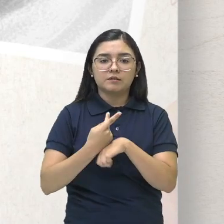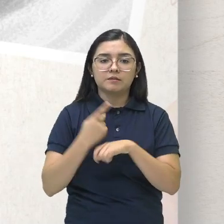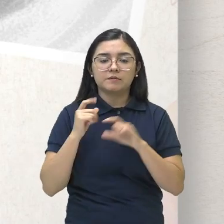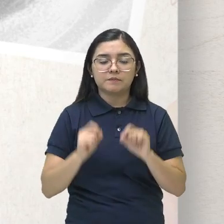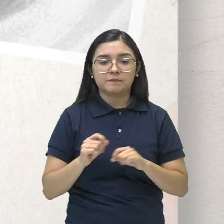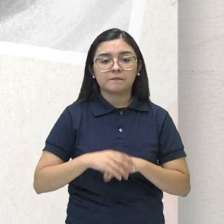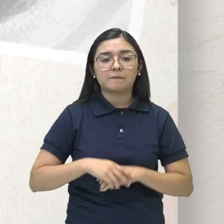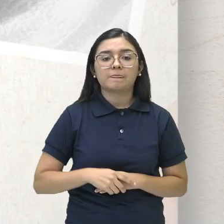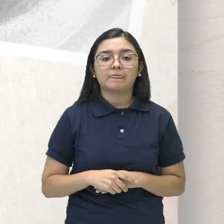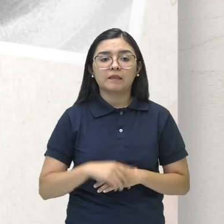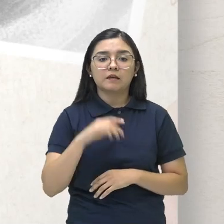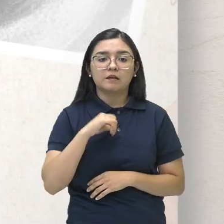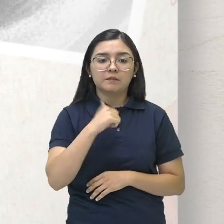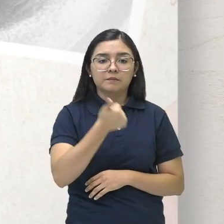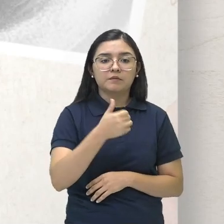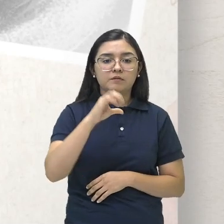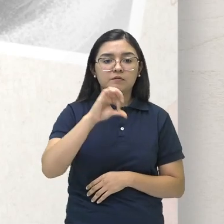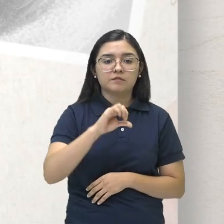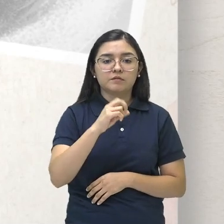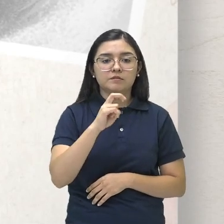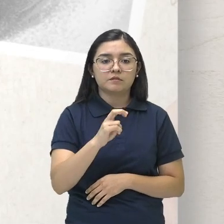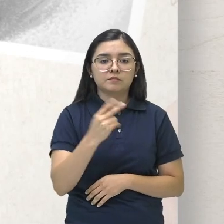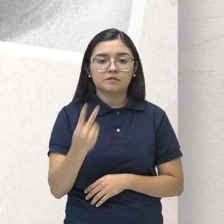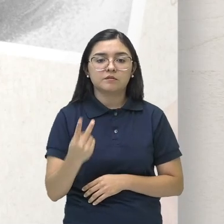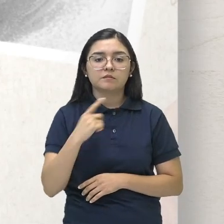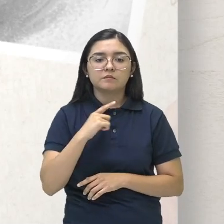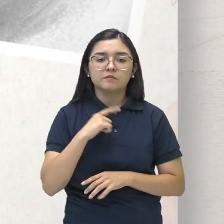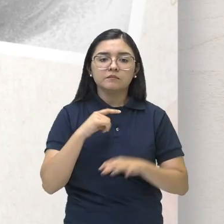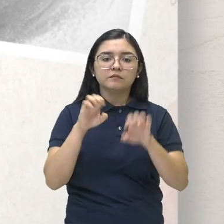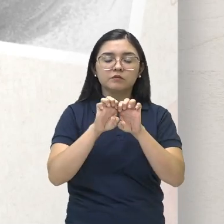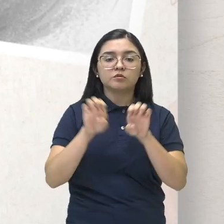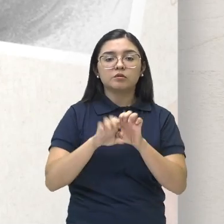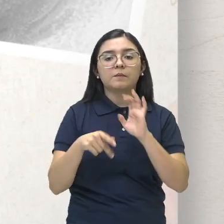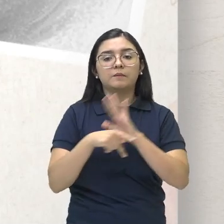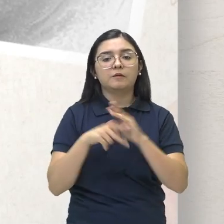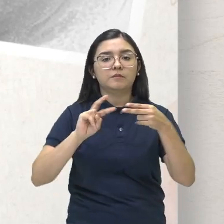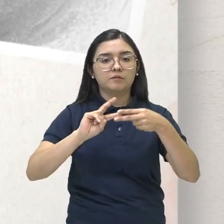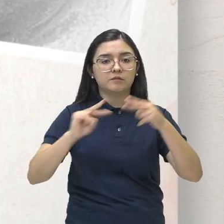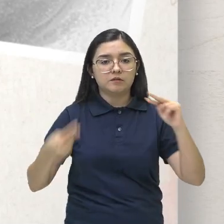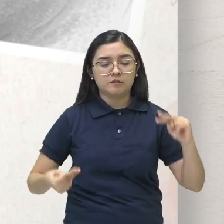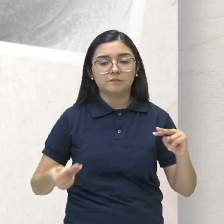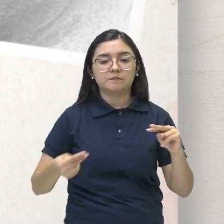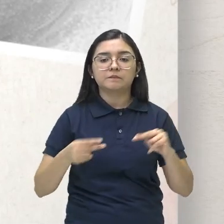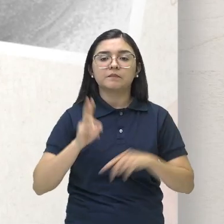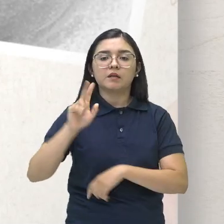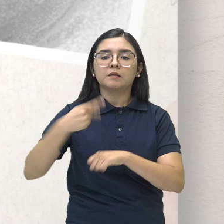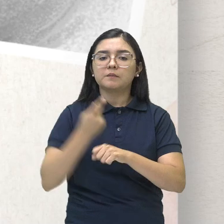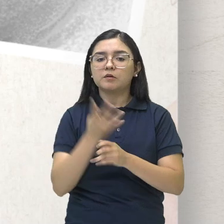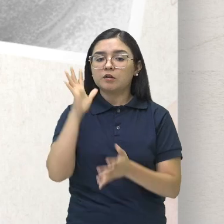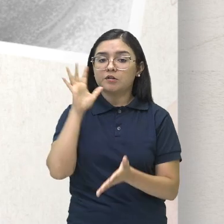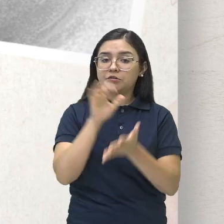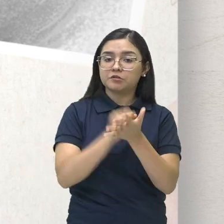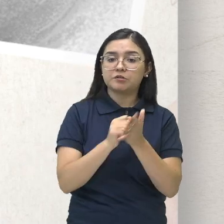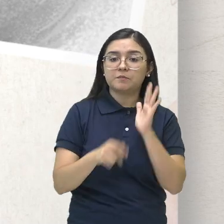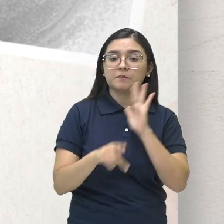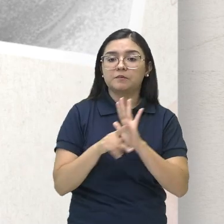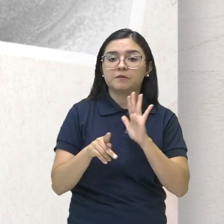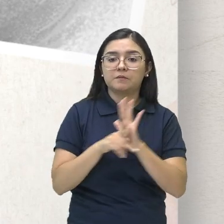1952, chegou à descoberta da estrutura do DNA, a partir de um registro do